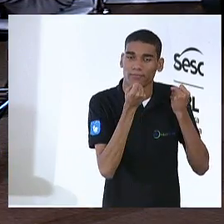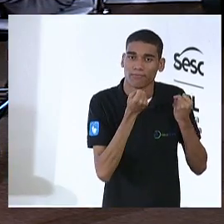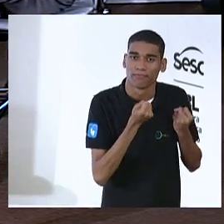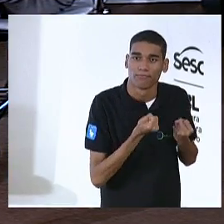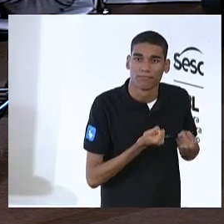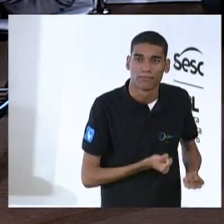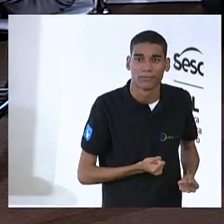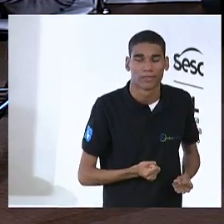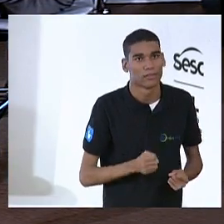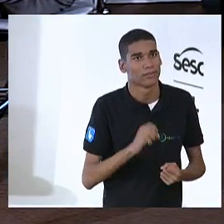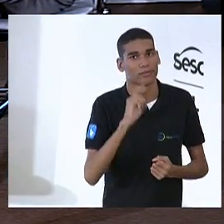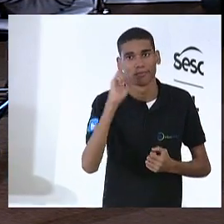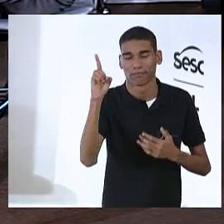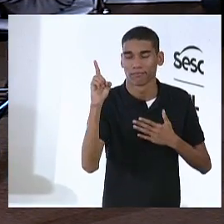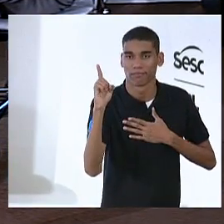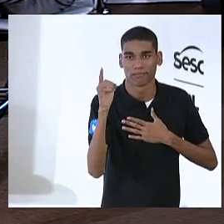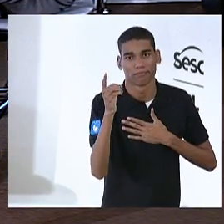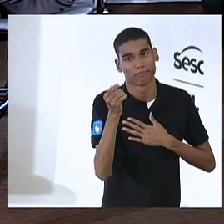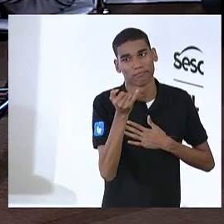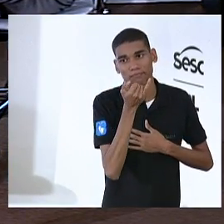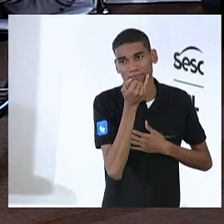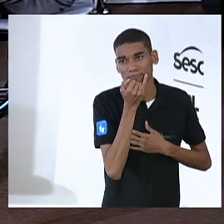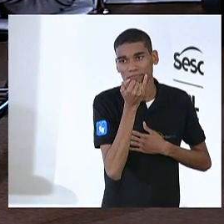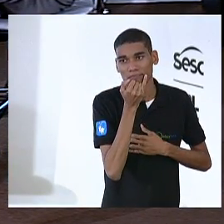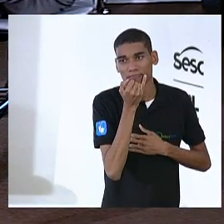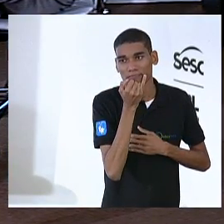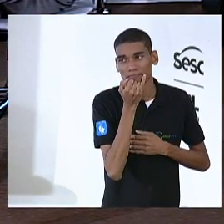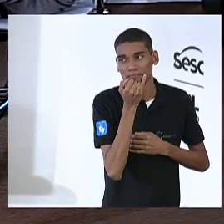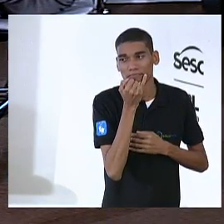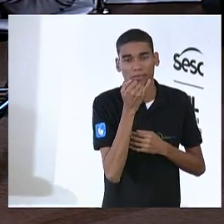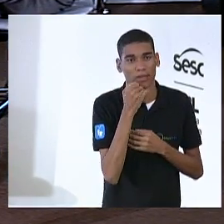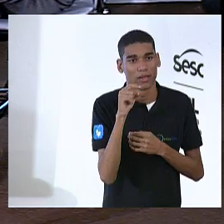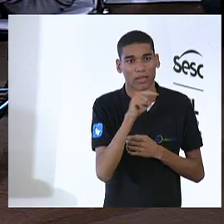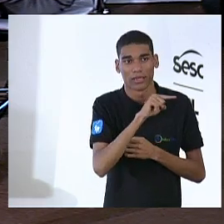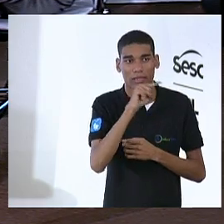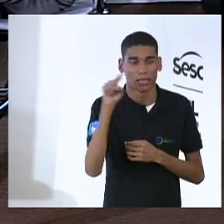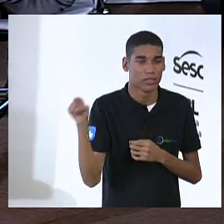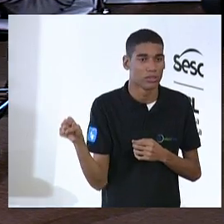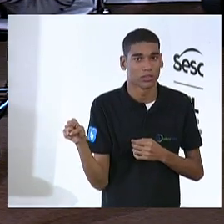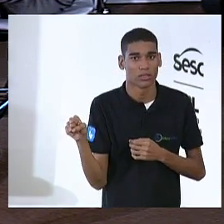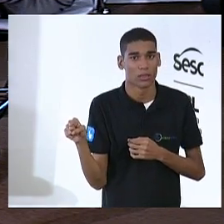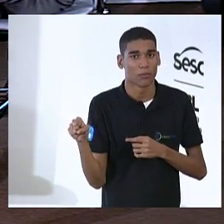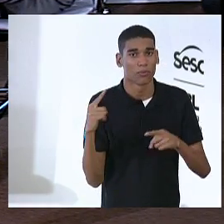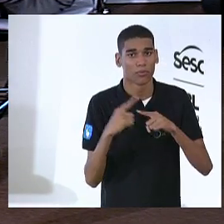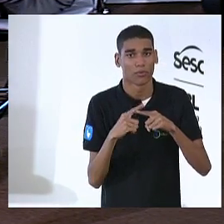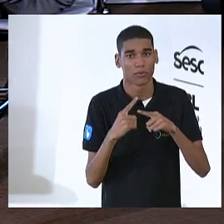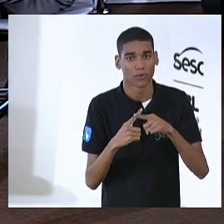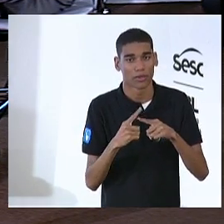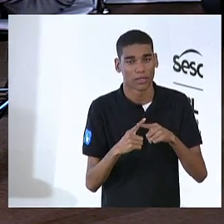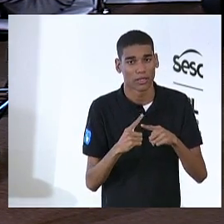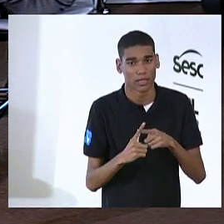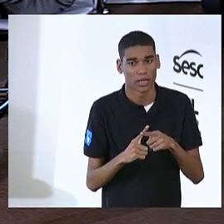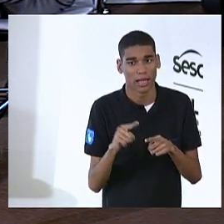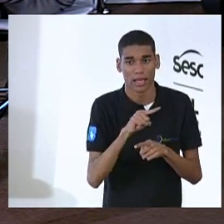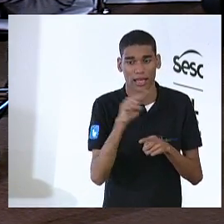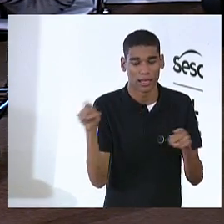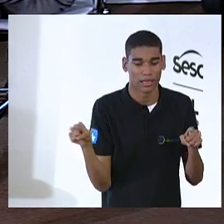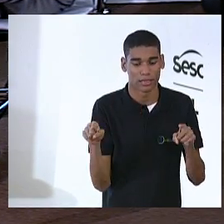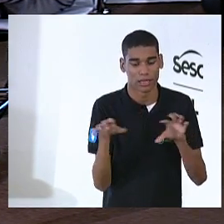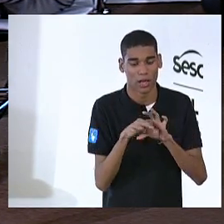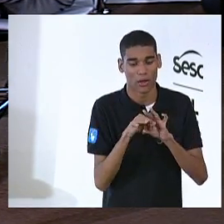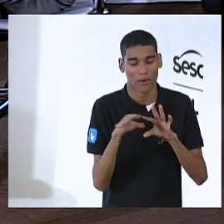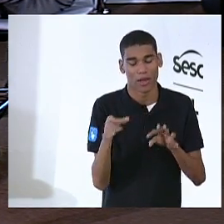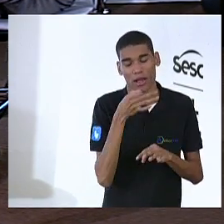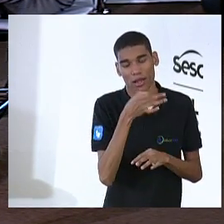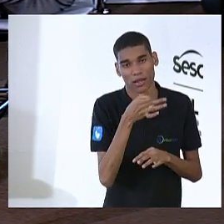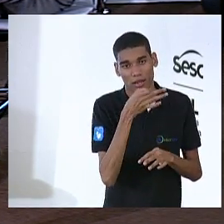perdoe. E aí ninguém consegue tocar, porque há um link entre a democracia brasileira e o